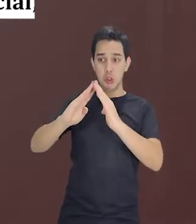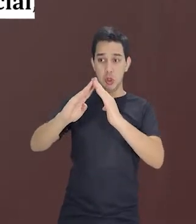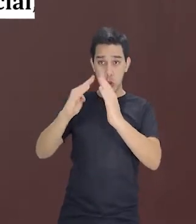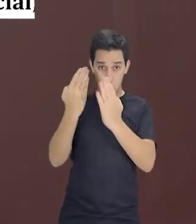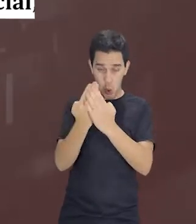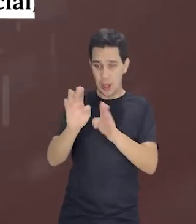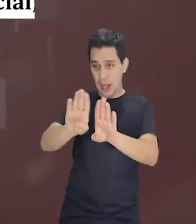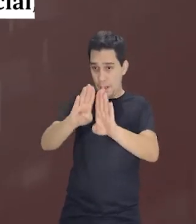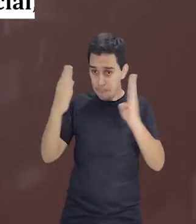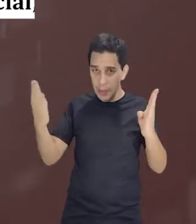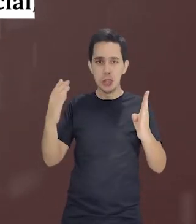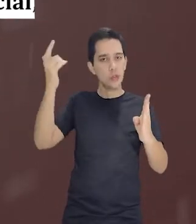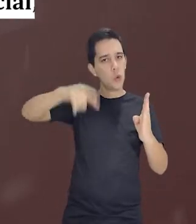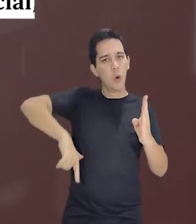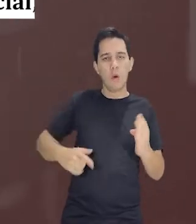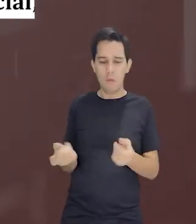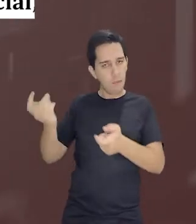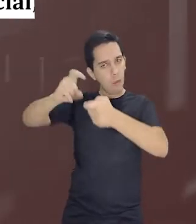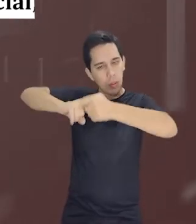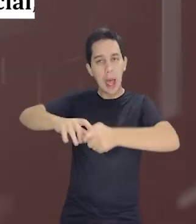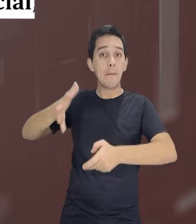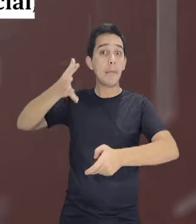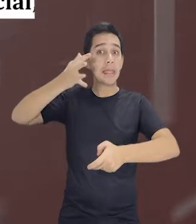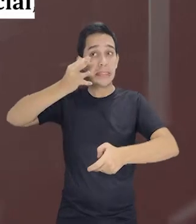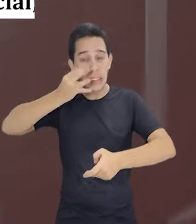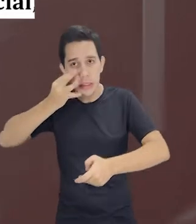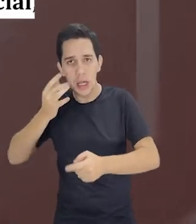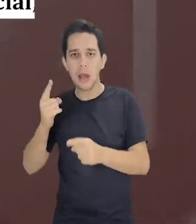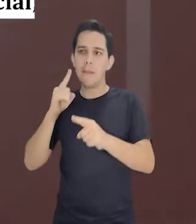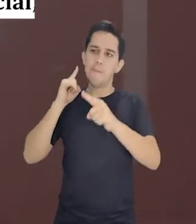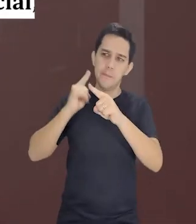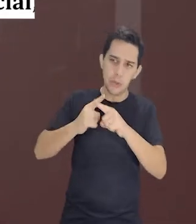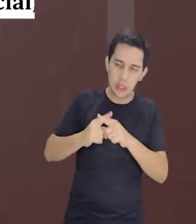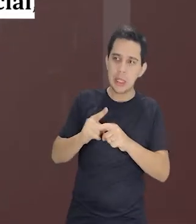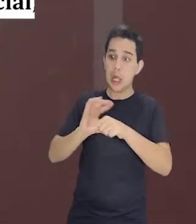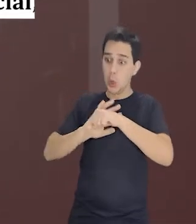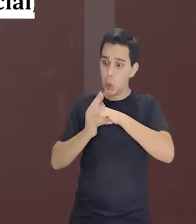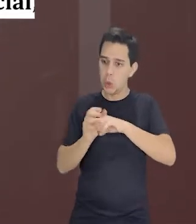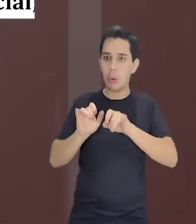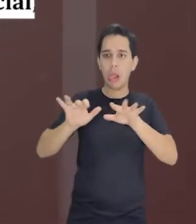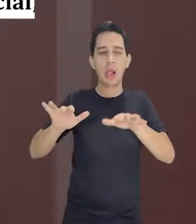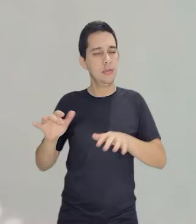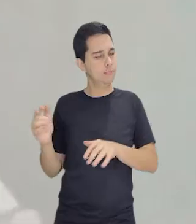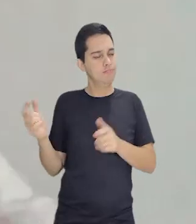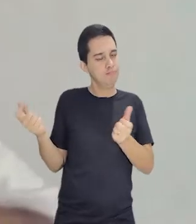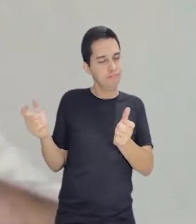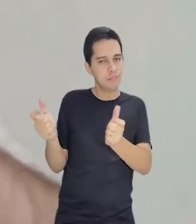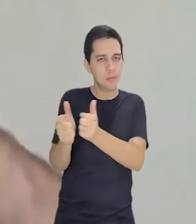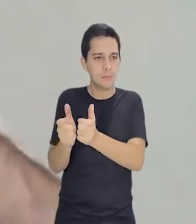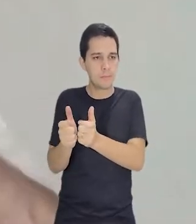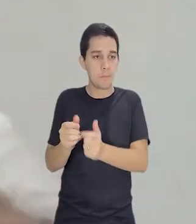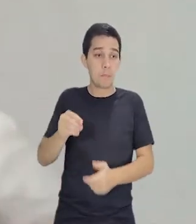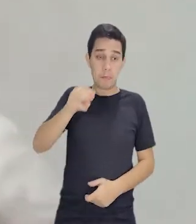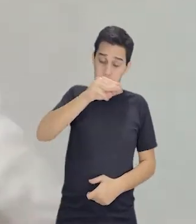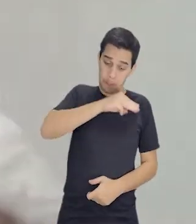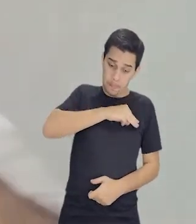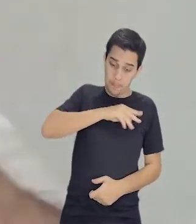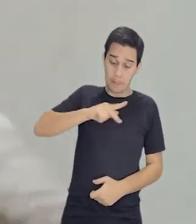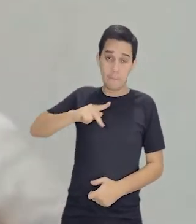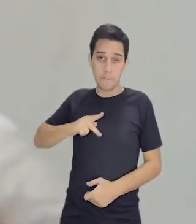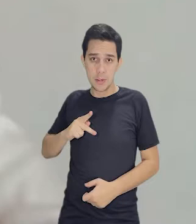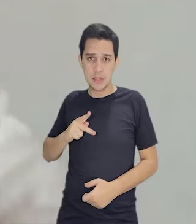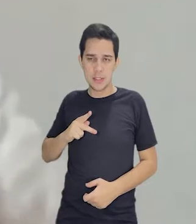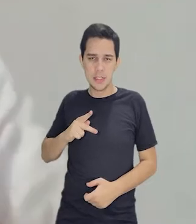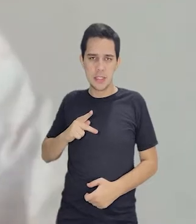tendo em vista que as medidas sanitárias elas já são favoráveis. O Ministério Público ele não coage